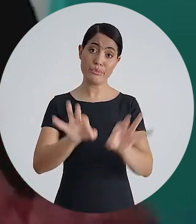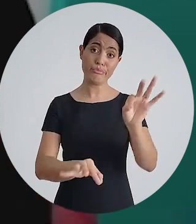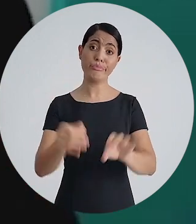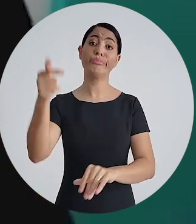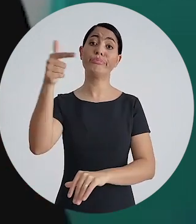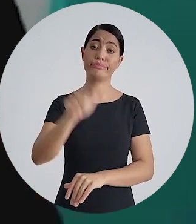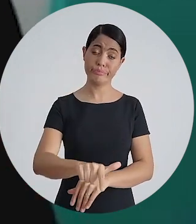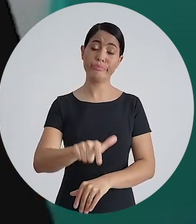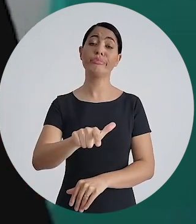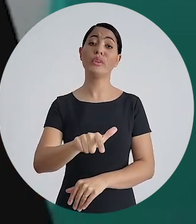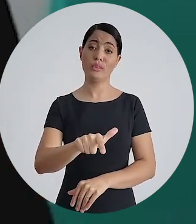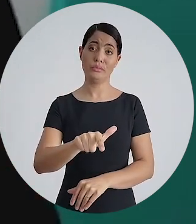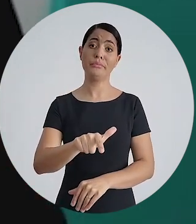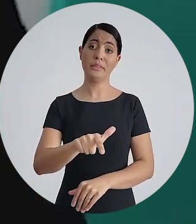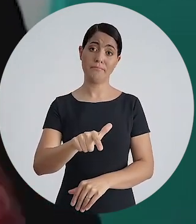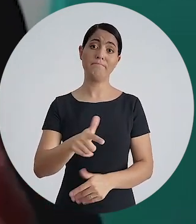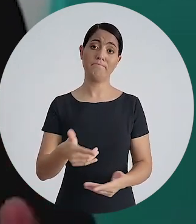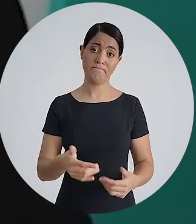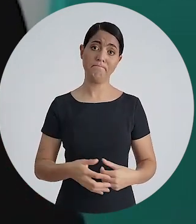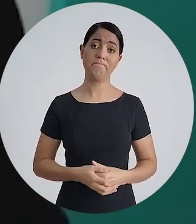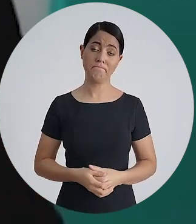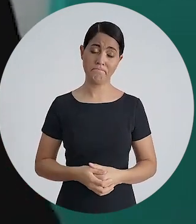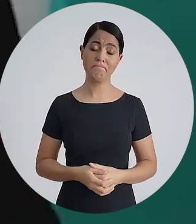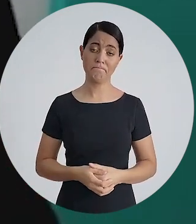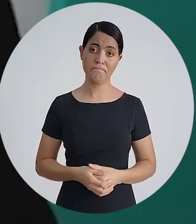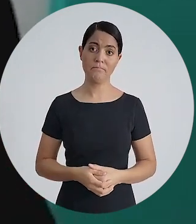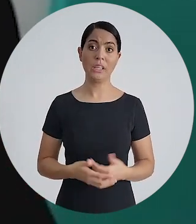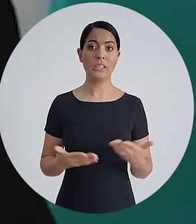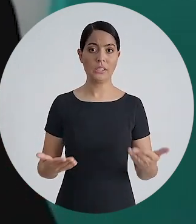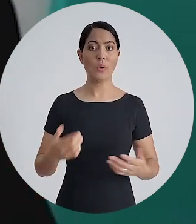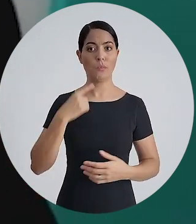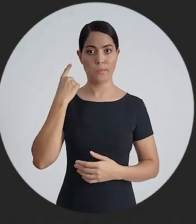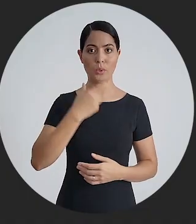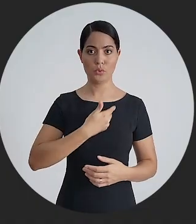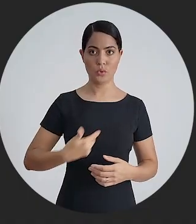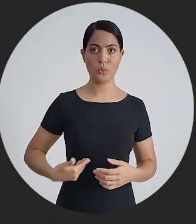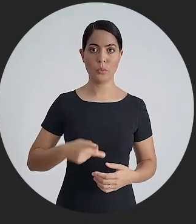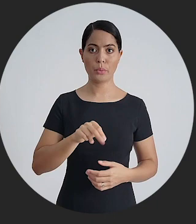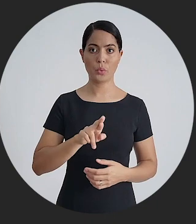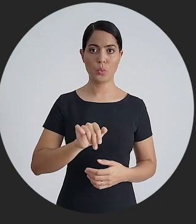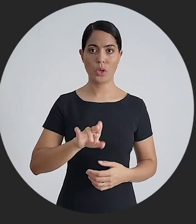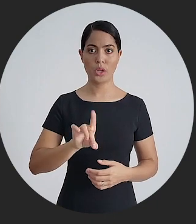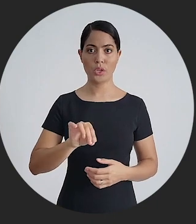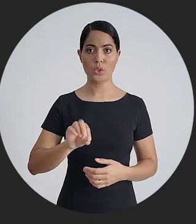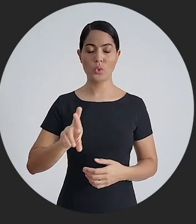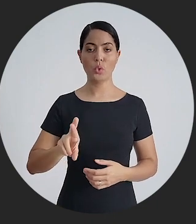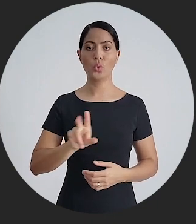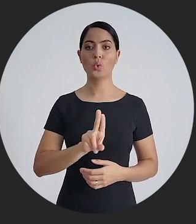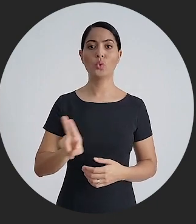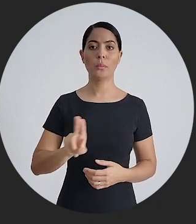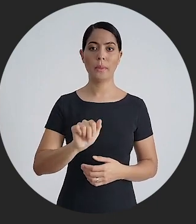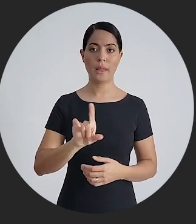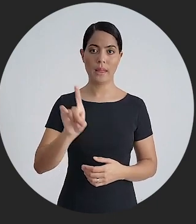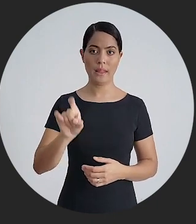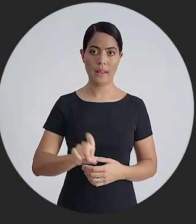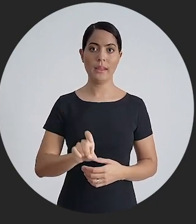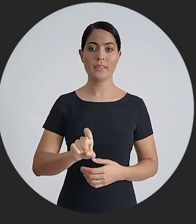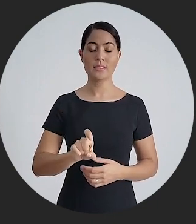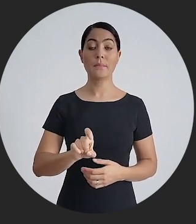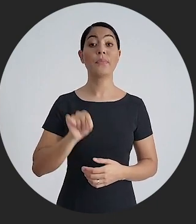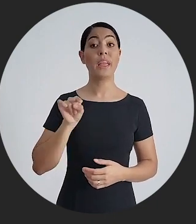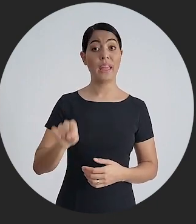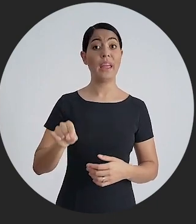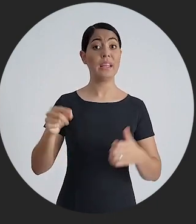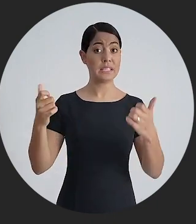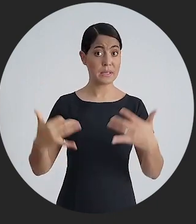provocando mais uma injustiça no sistema brasileiro. Para o Procurador Nacional de Defesa das